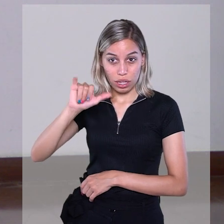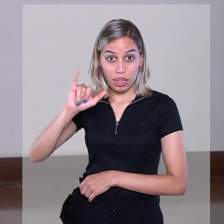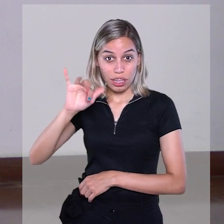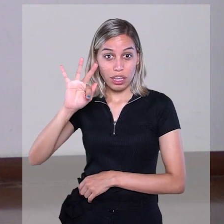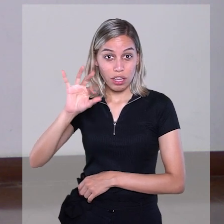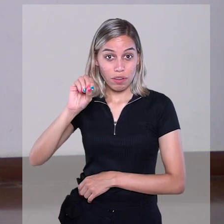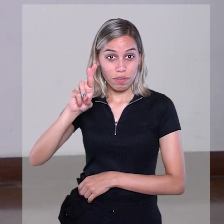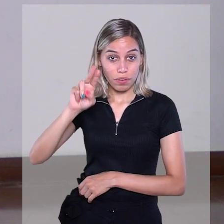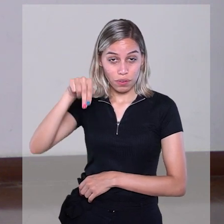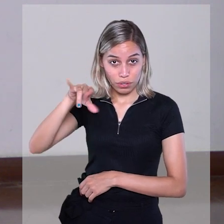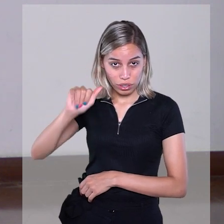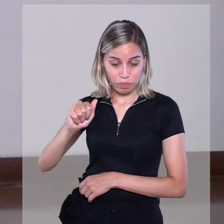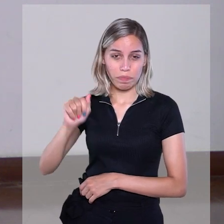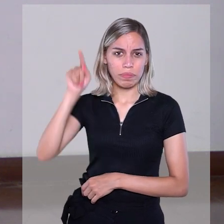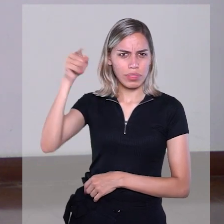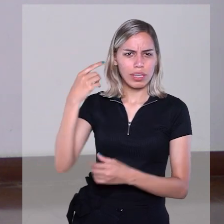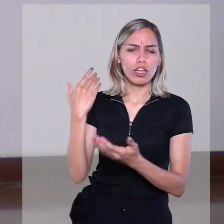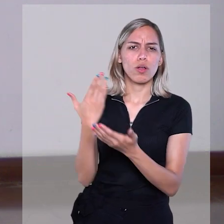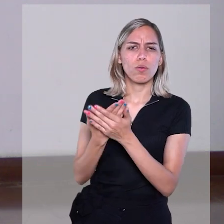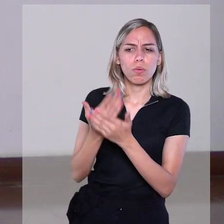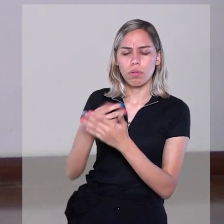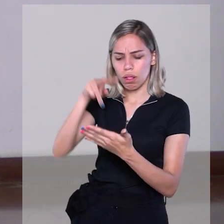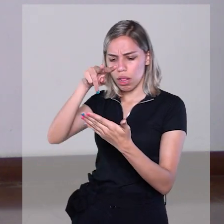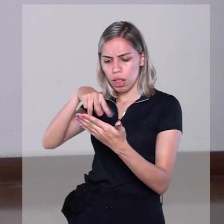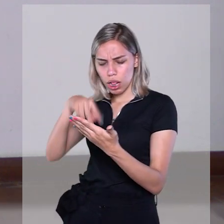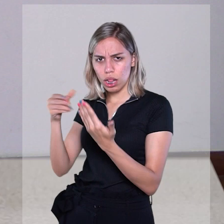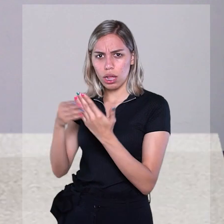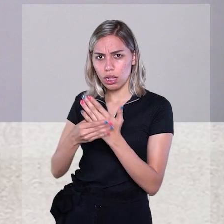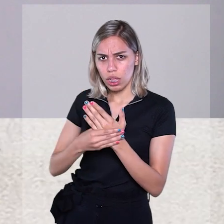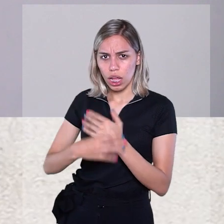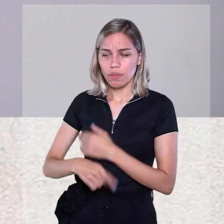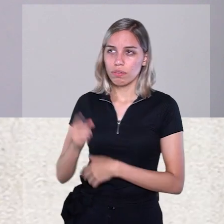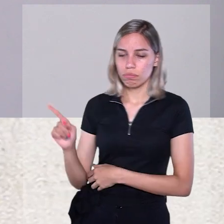escrever, e não porque eu tinha grandes coisas a dizer ao mundo.